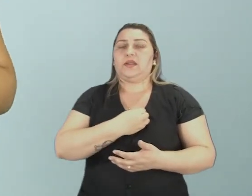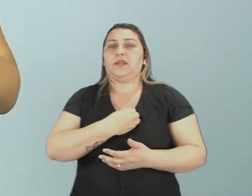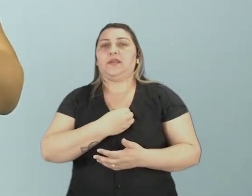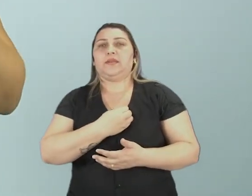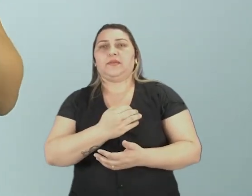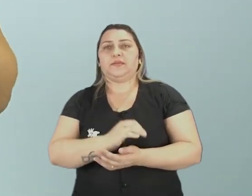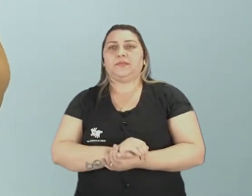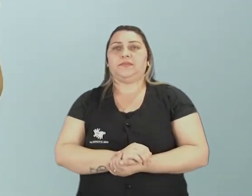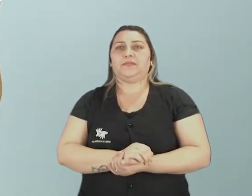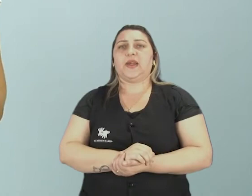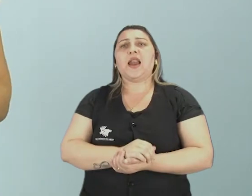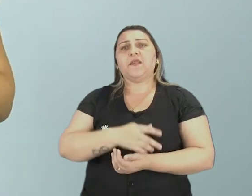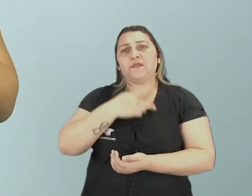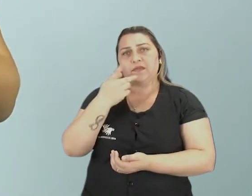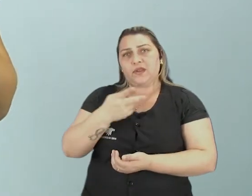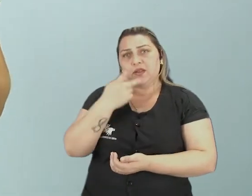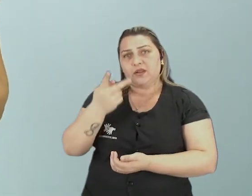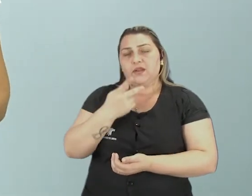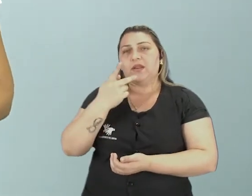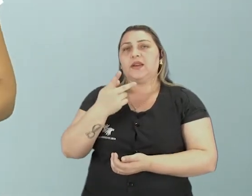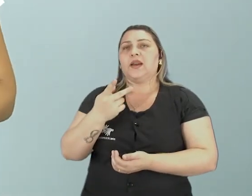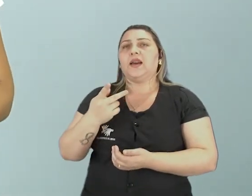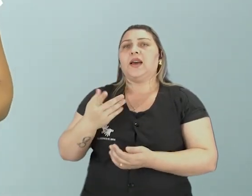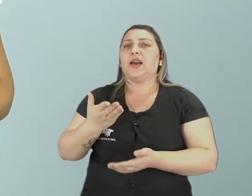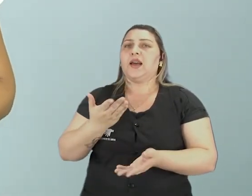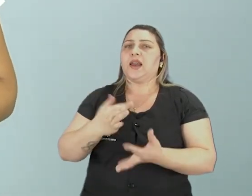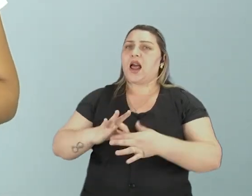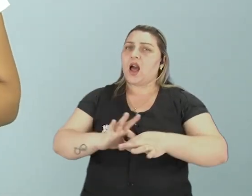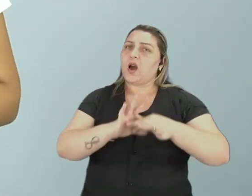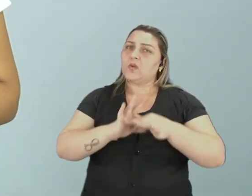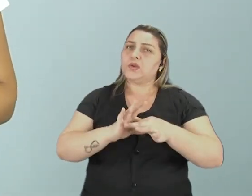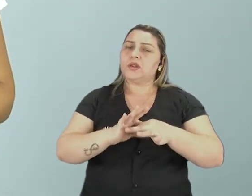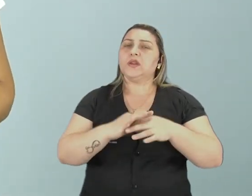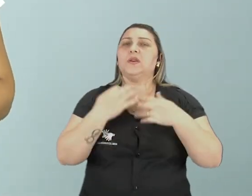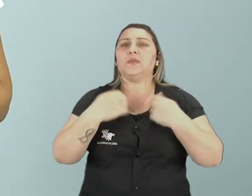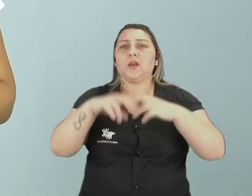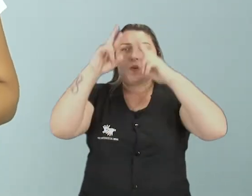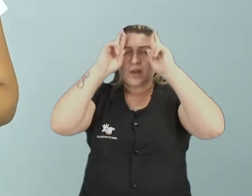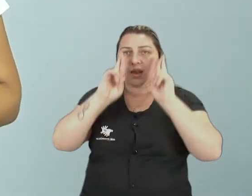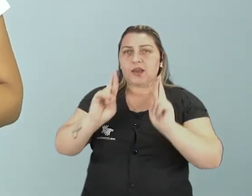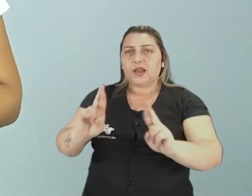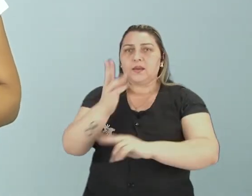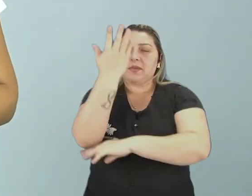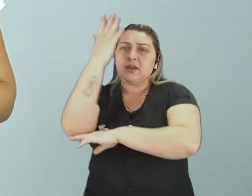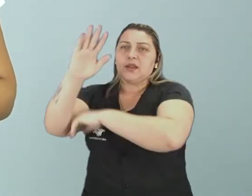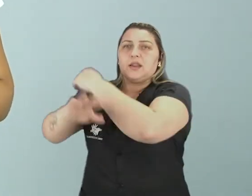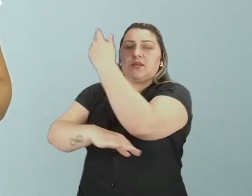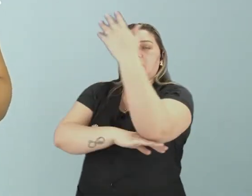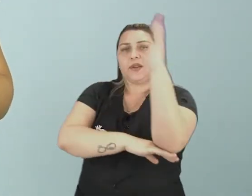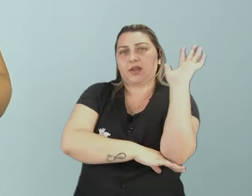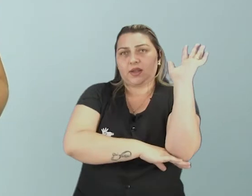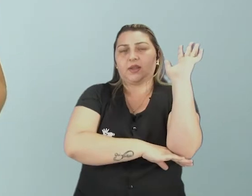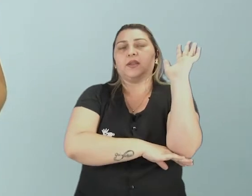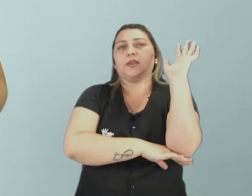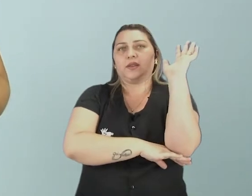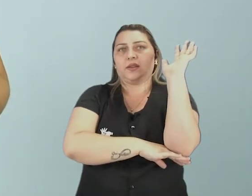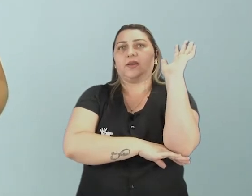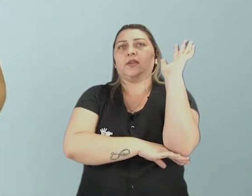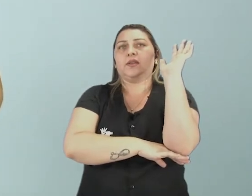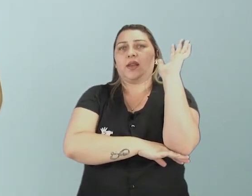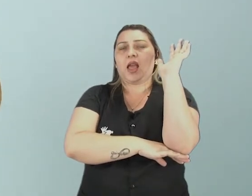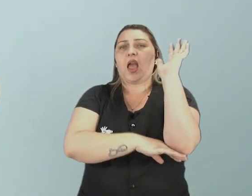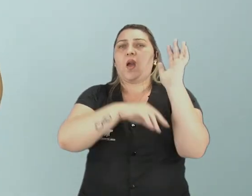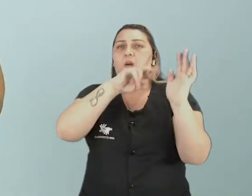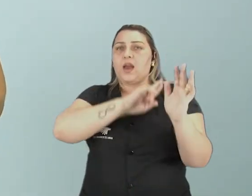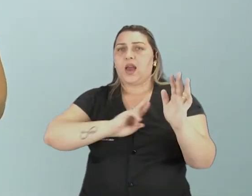preconiza, ela fala sobre a harmonia que devemos ter, sobre o respeito à natureza. Então, é uma